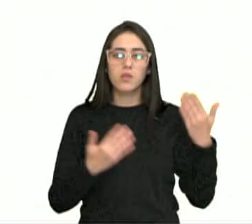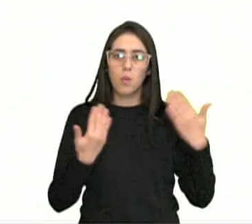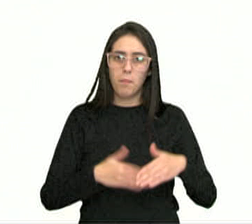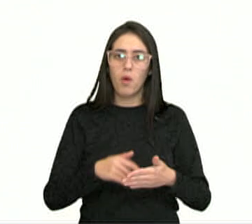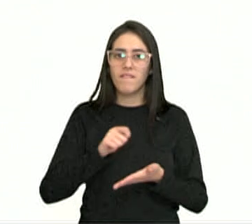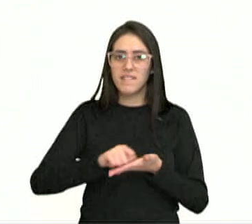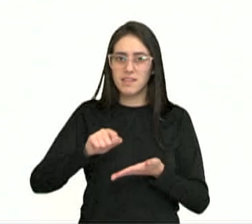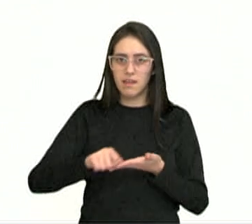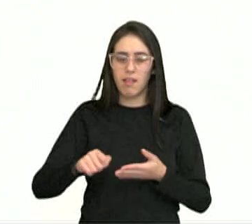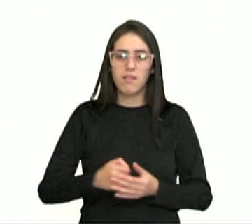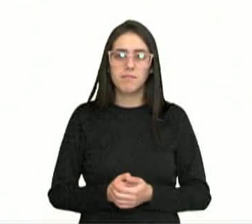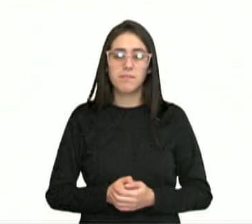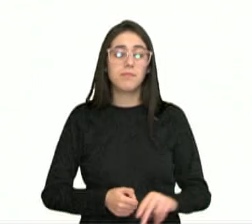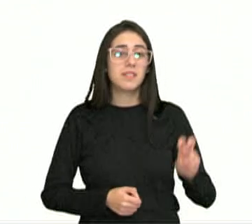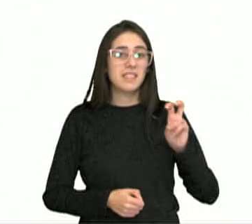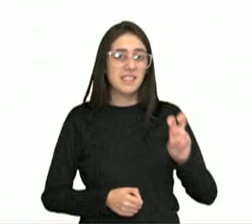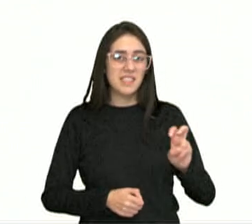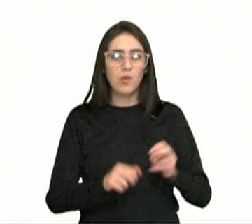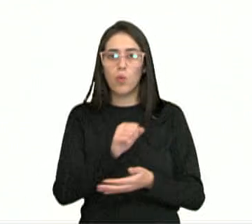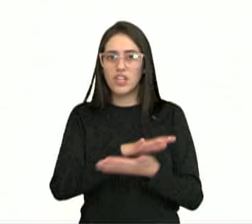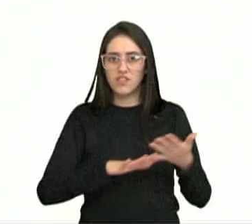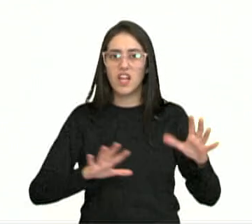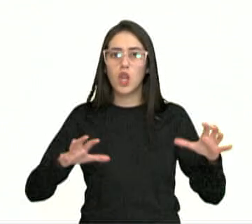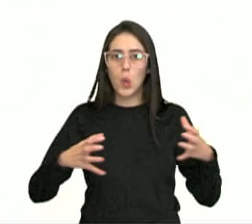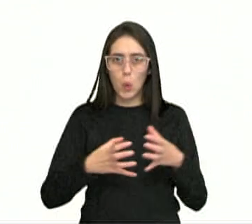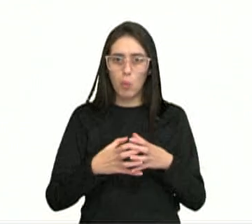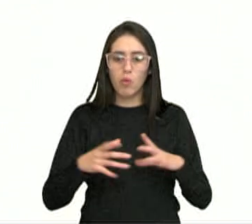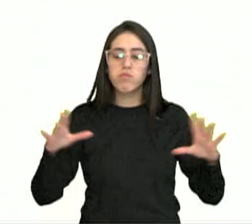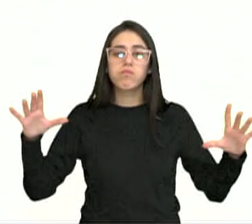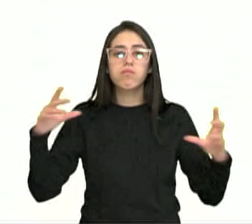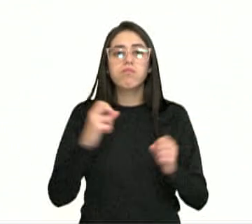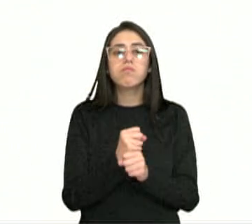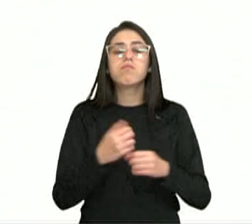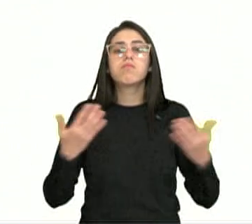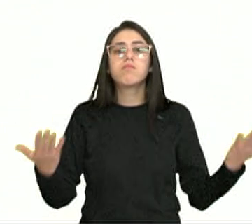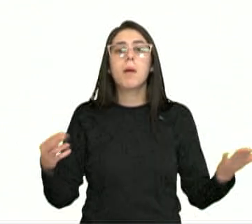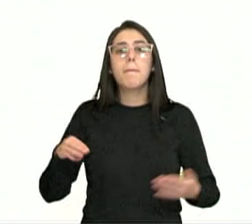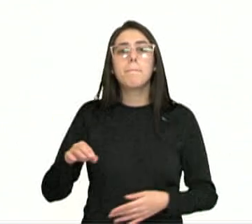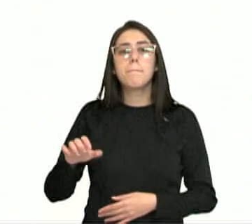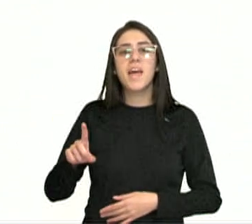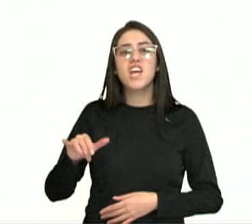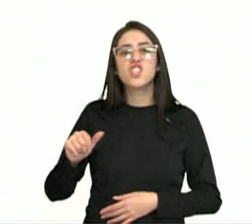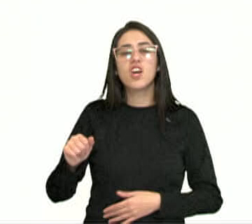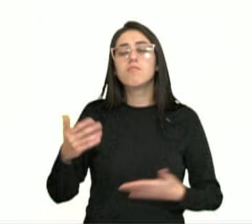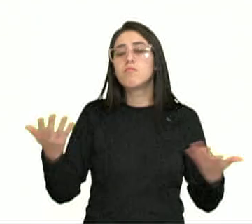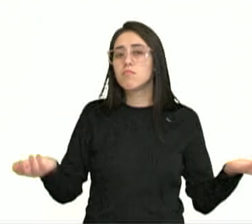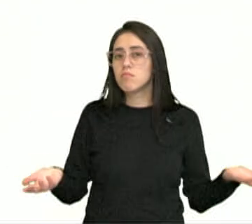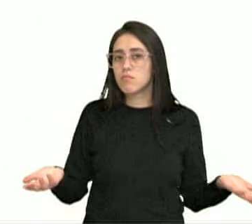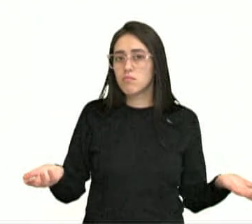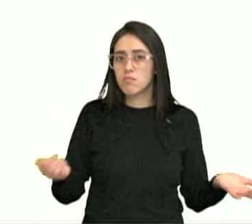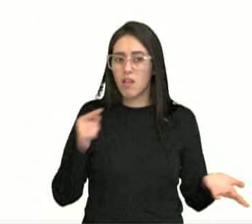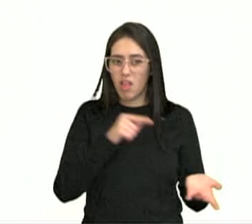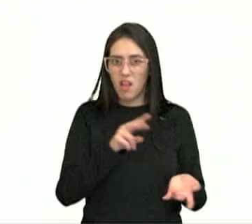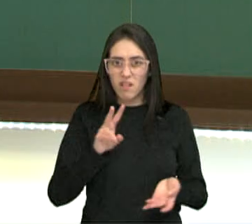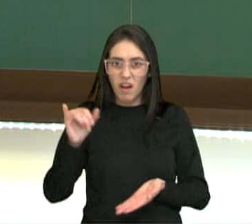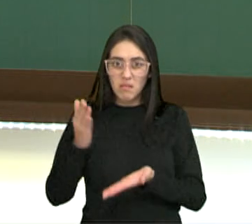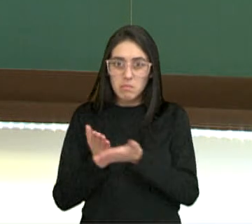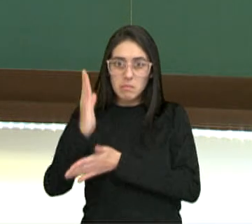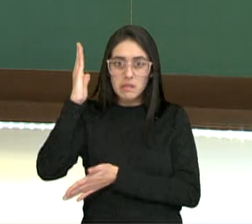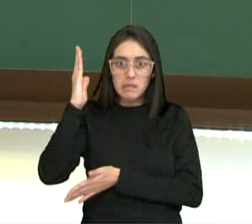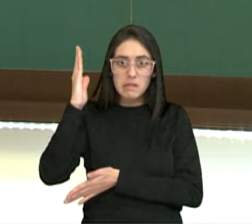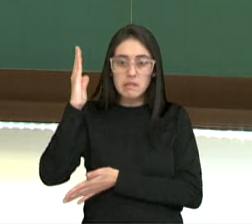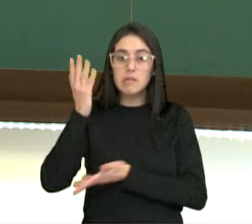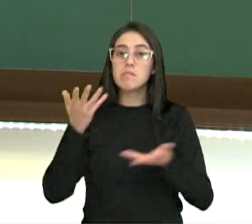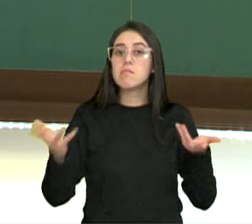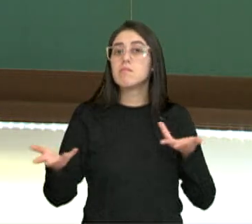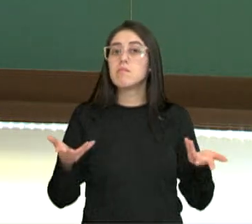escrita e 5 no trabalho em grupo, qual será a sua média final? Será que ele vai ser aprovado? Como